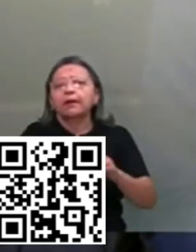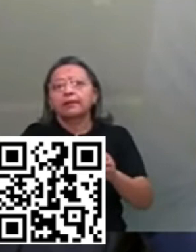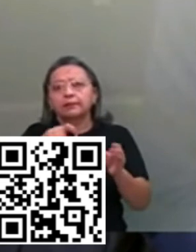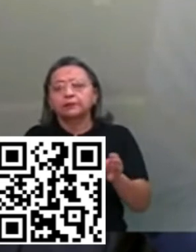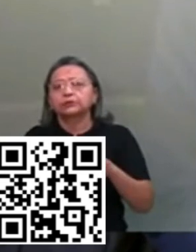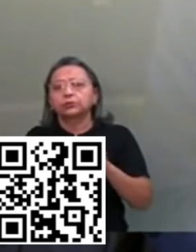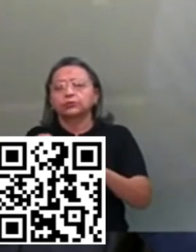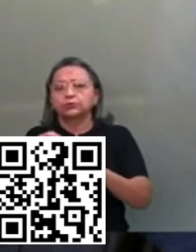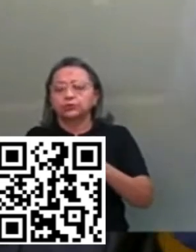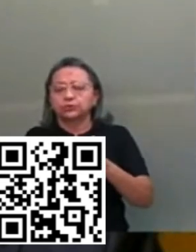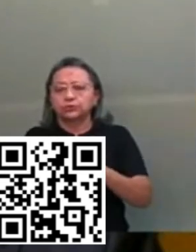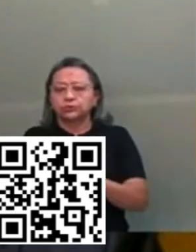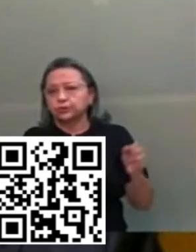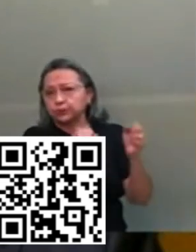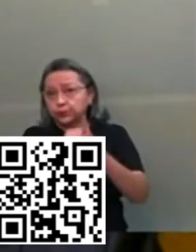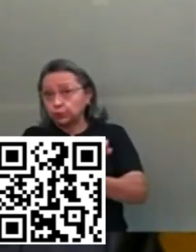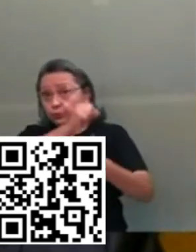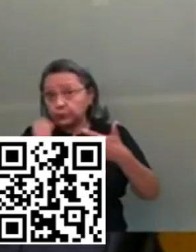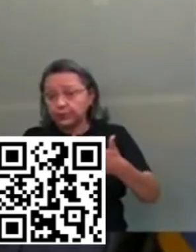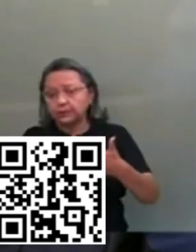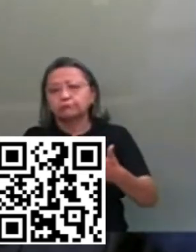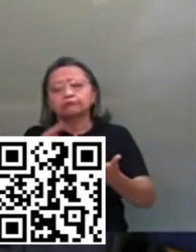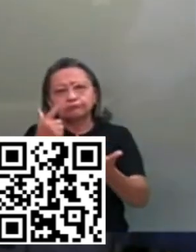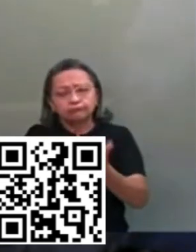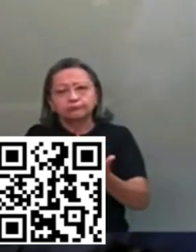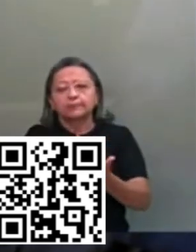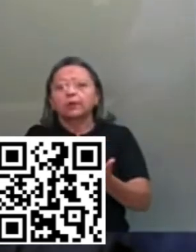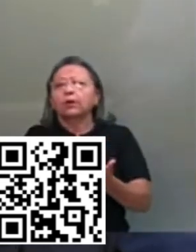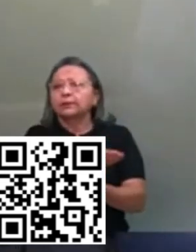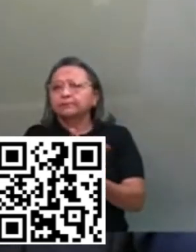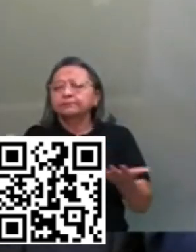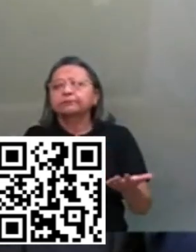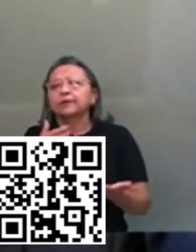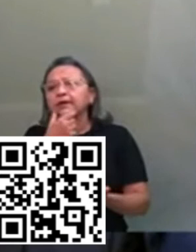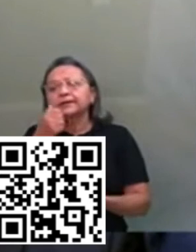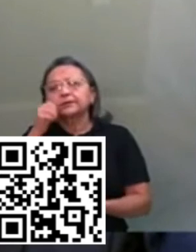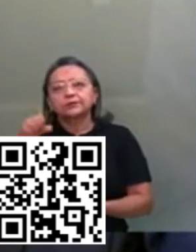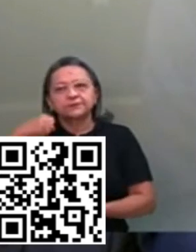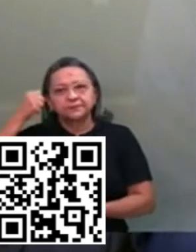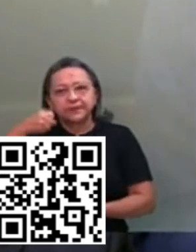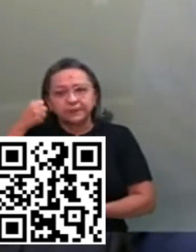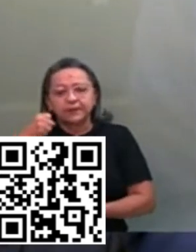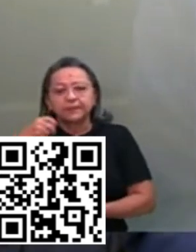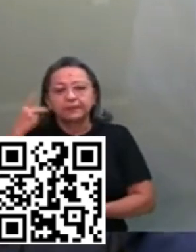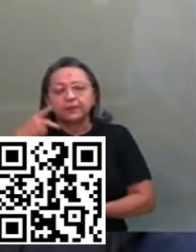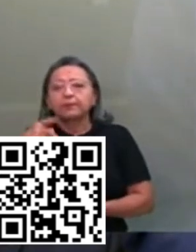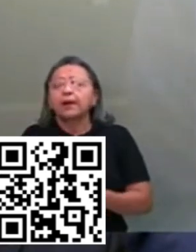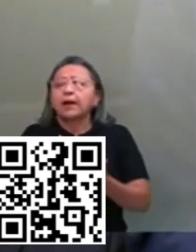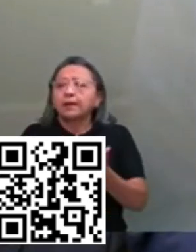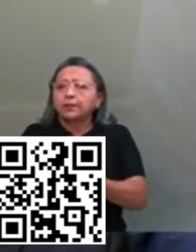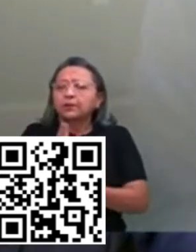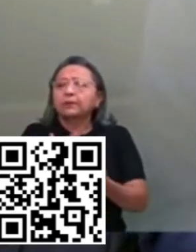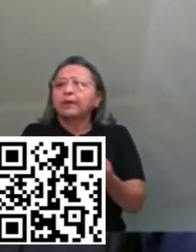independência dos poderes. Contamos, uma vez mais, com as senhoras e os senhores parlamentares para a aprovação